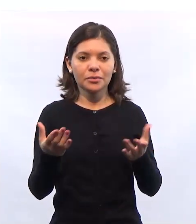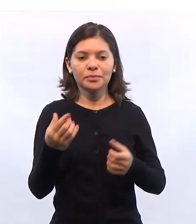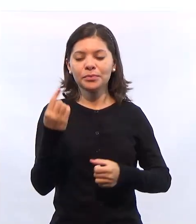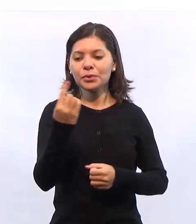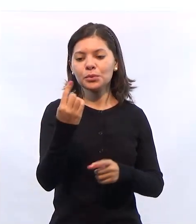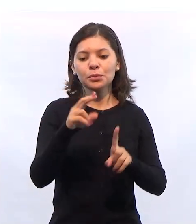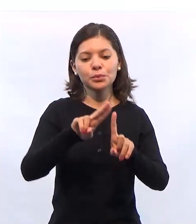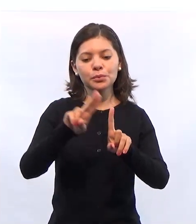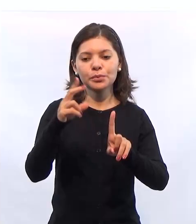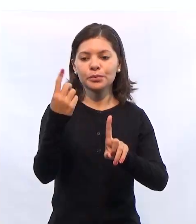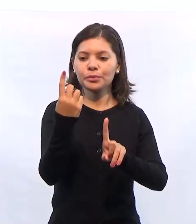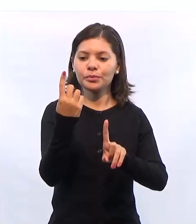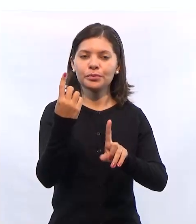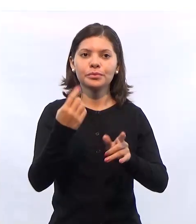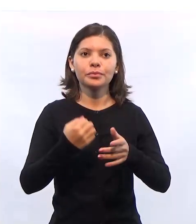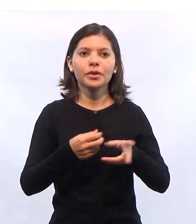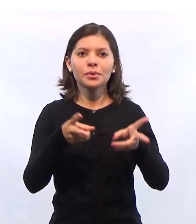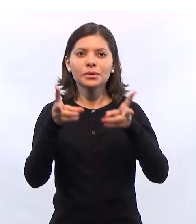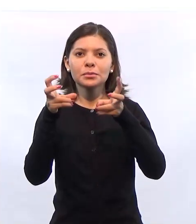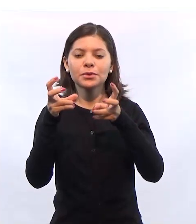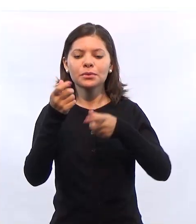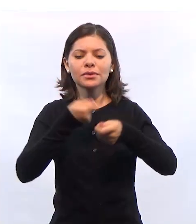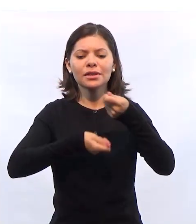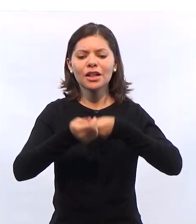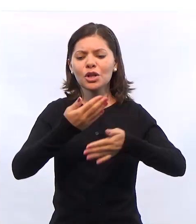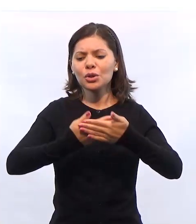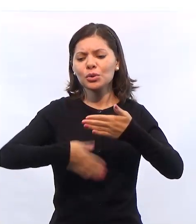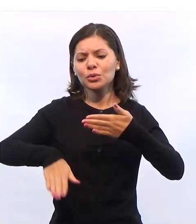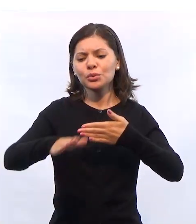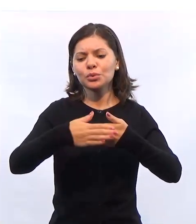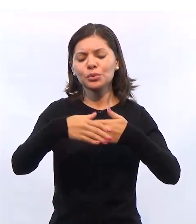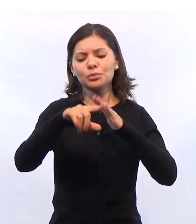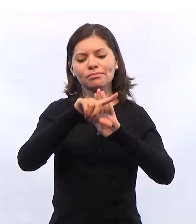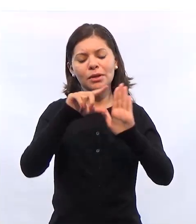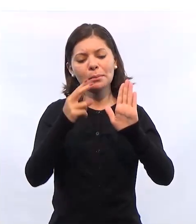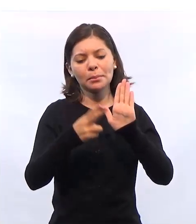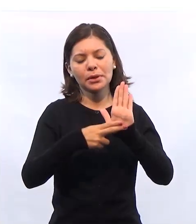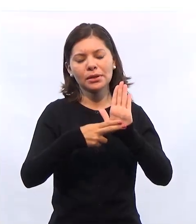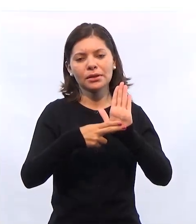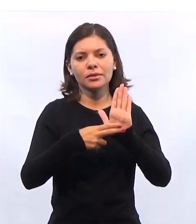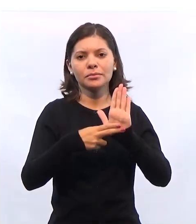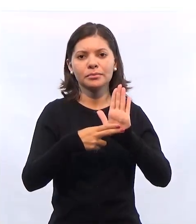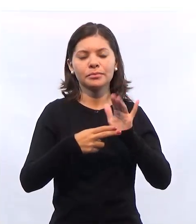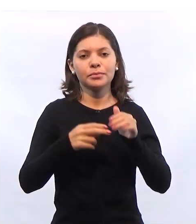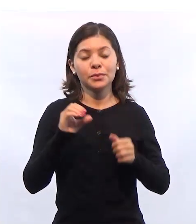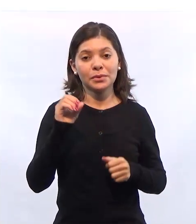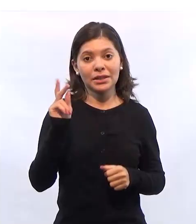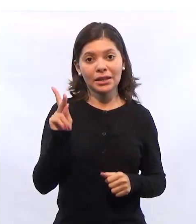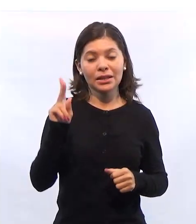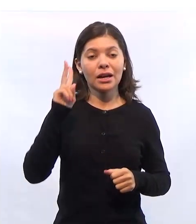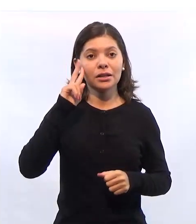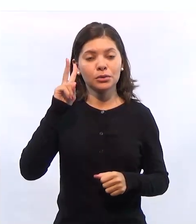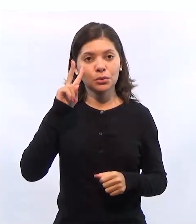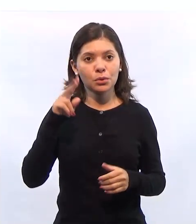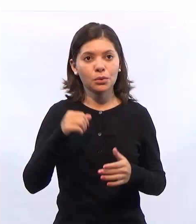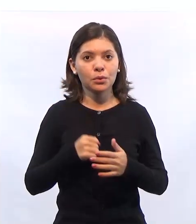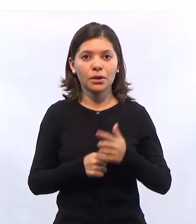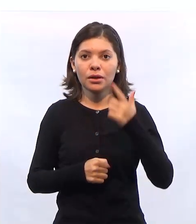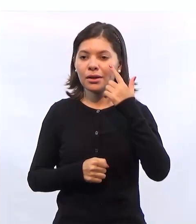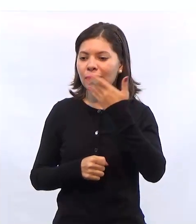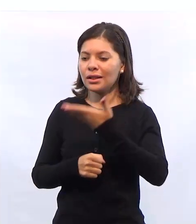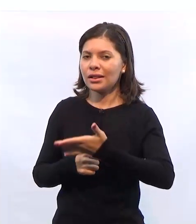né em unidade 1 vamos falar sobre as concepções da administração tudo aquilo que eu já falei na ementa tá as organizações